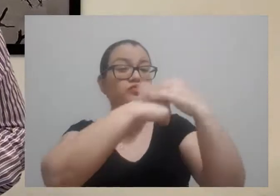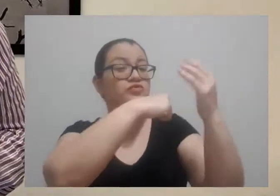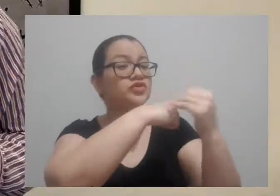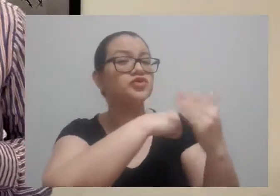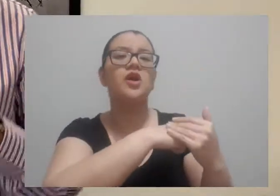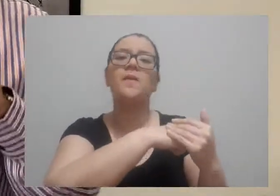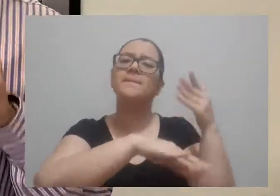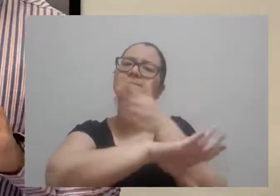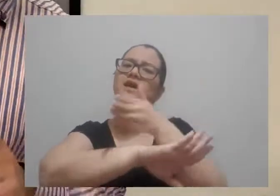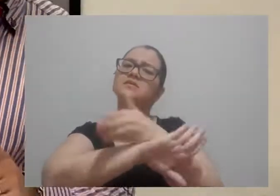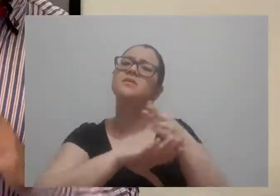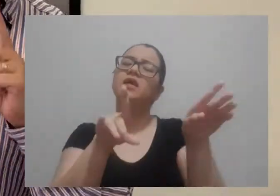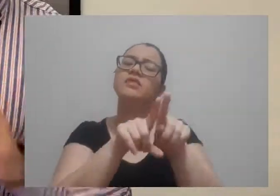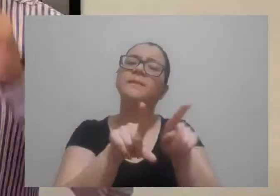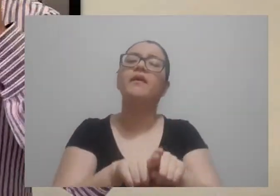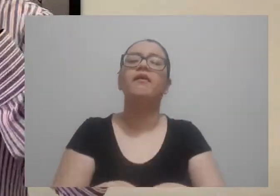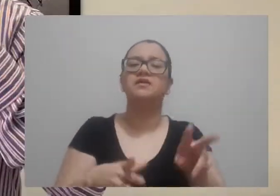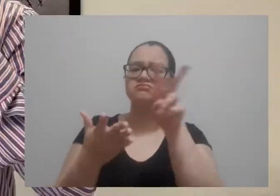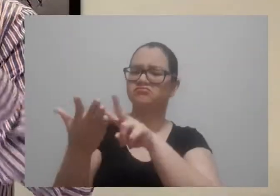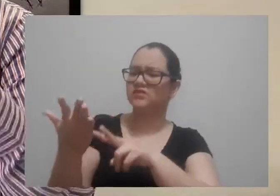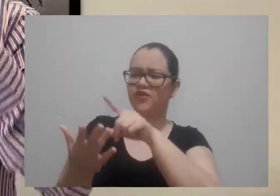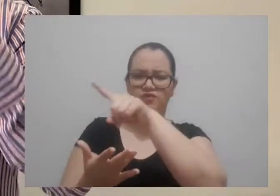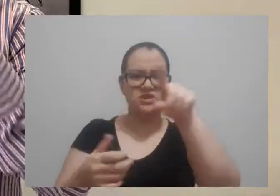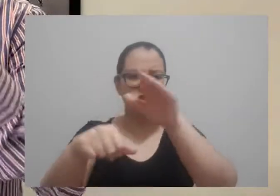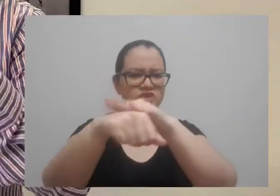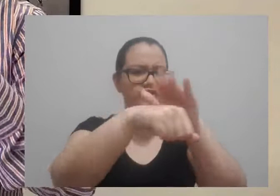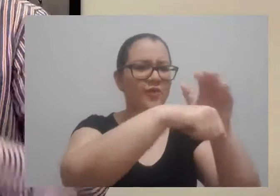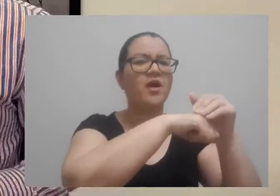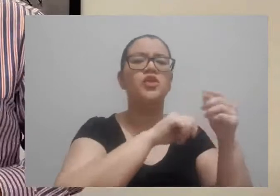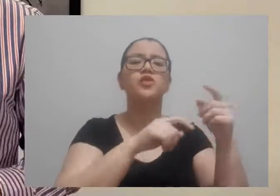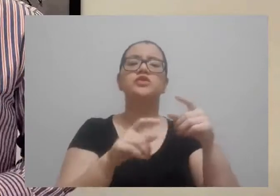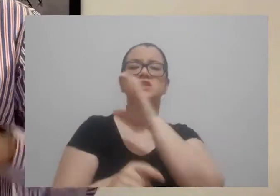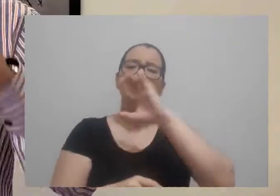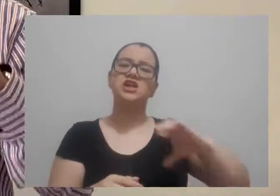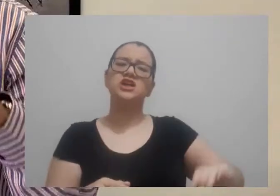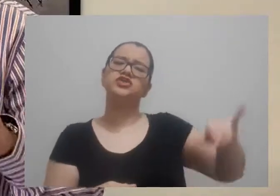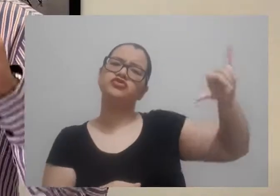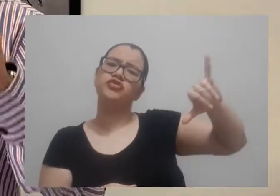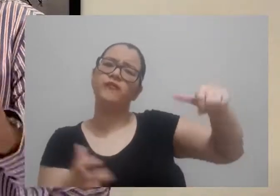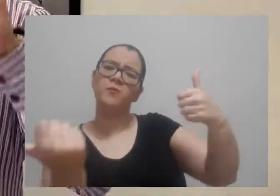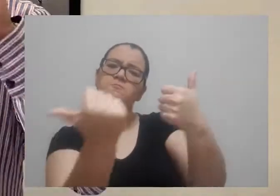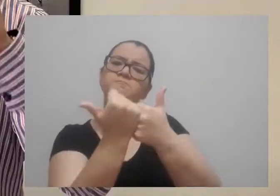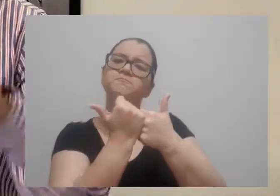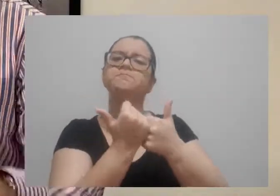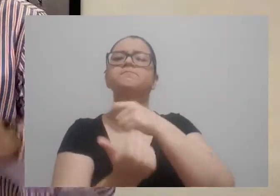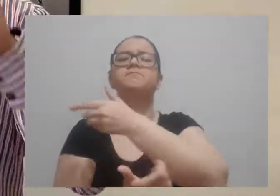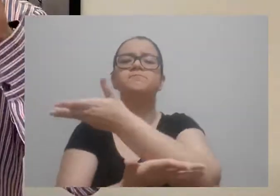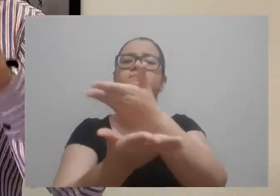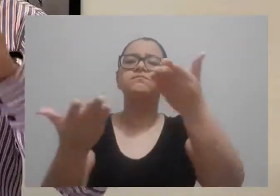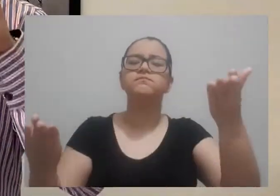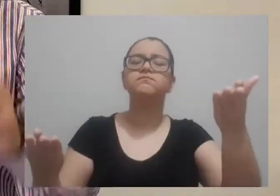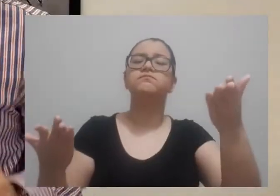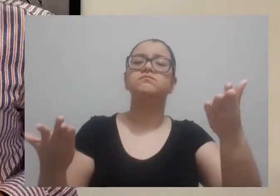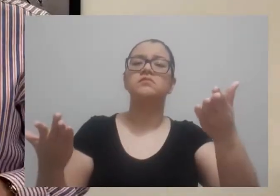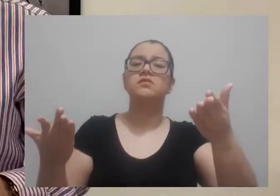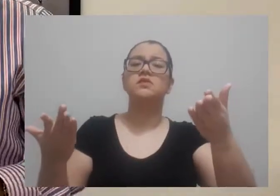chamados, pois que também Cristo sofreu em vosso lugar. Escute só. Deixando-vos exemplo para seguirdes os